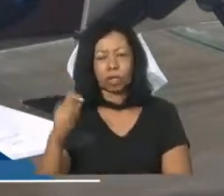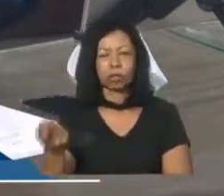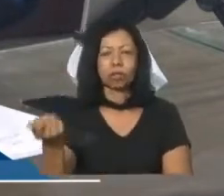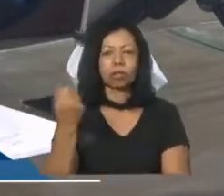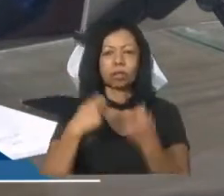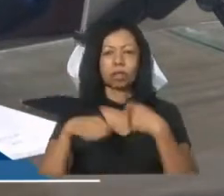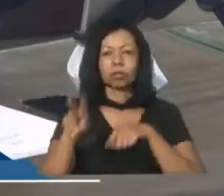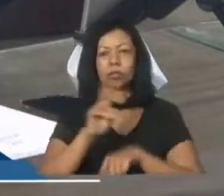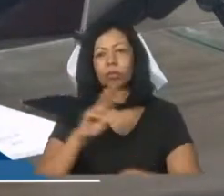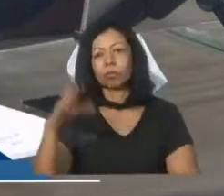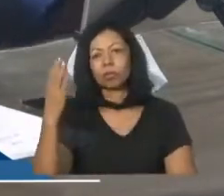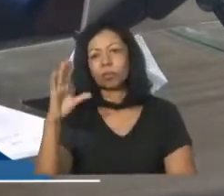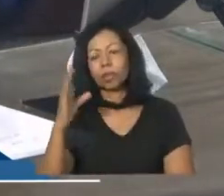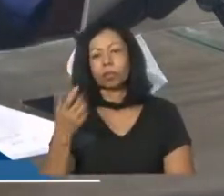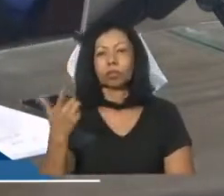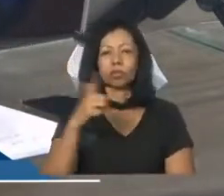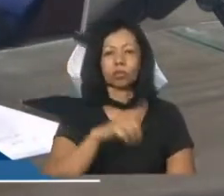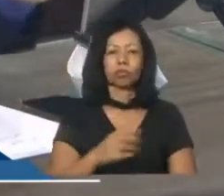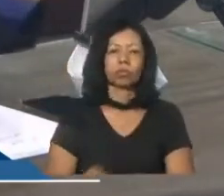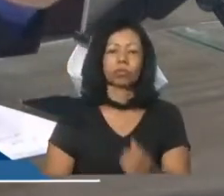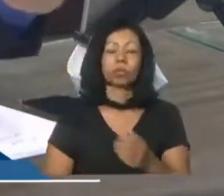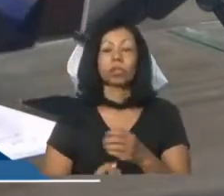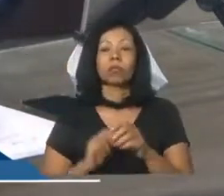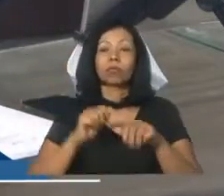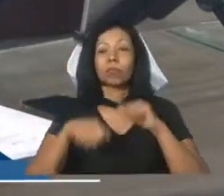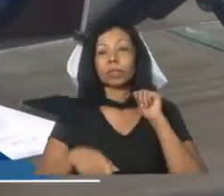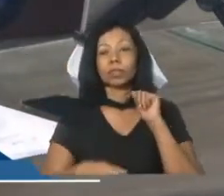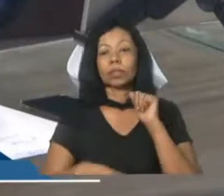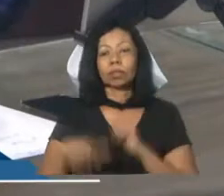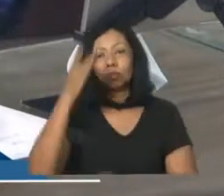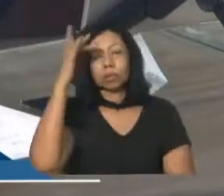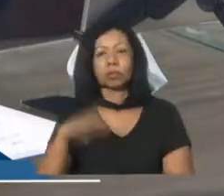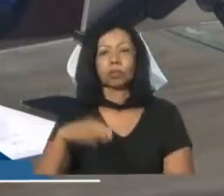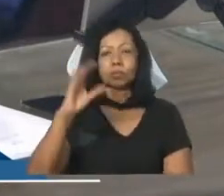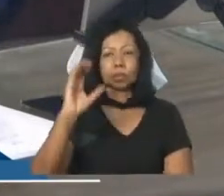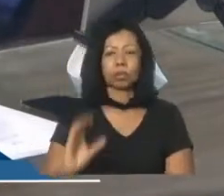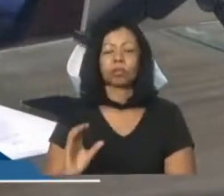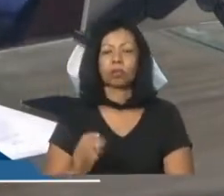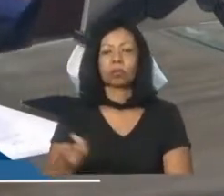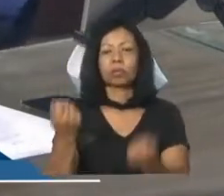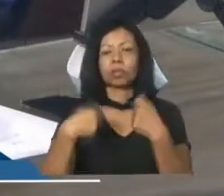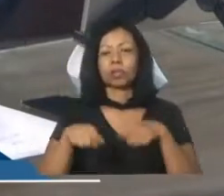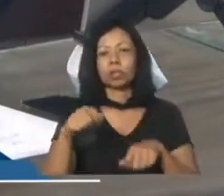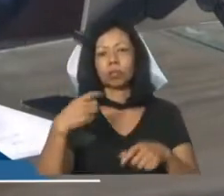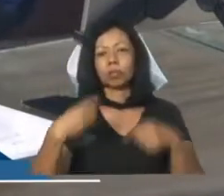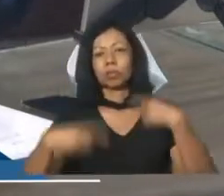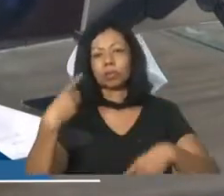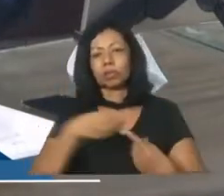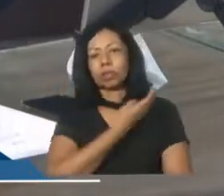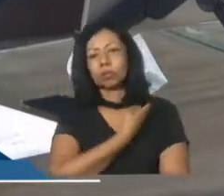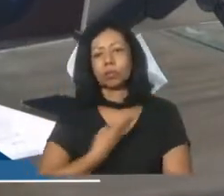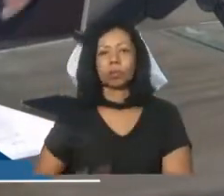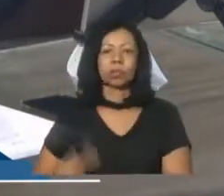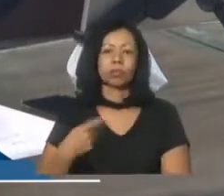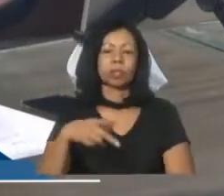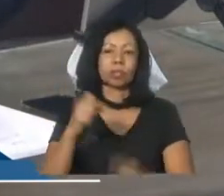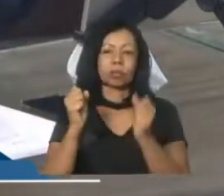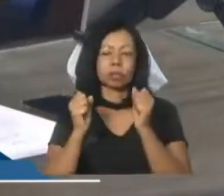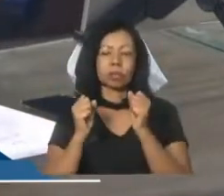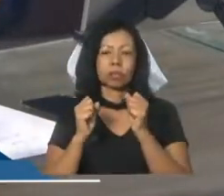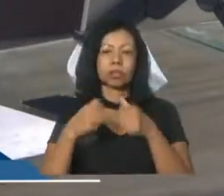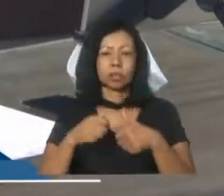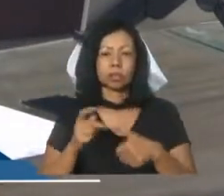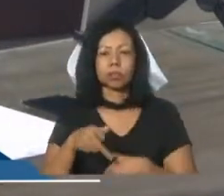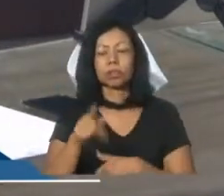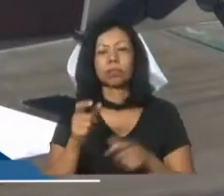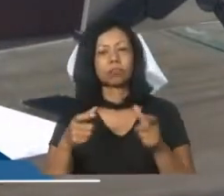nome de Cubatão e, repetindo, a formação de cidadãos. Então vamos refletir e trazer políticas públicas para que estejamos sempre fomentando